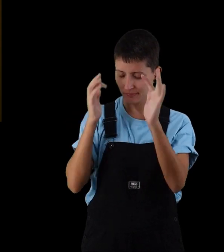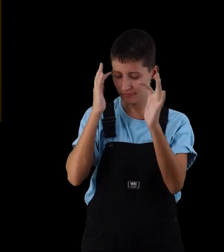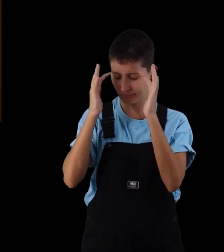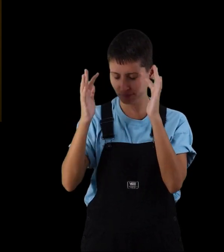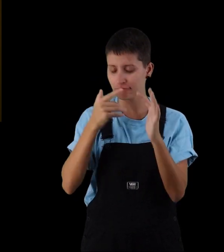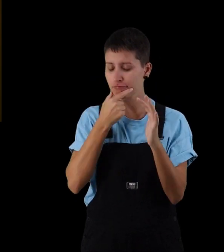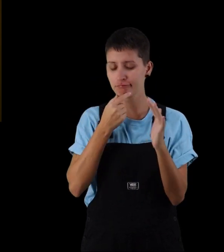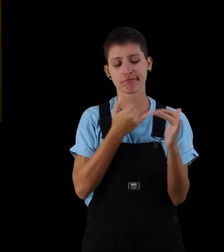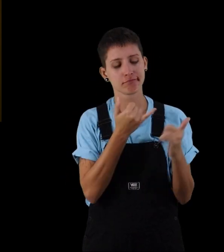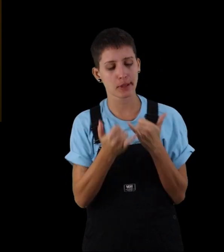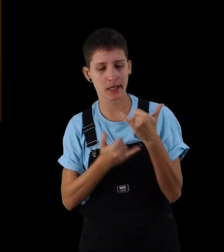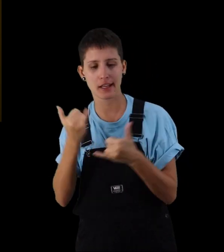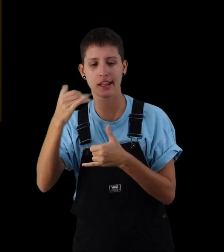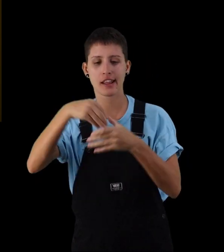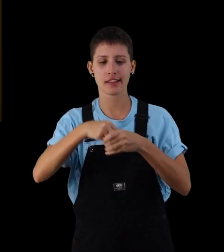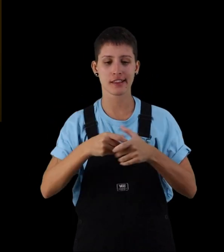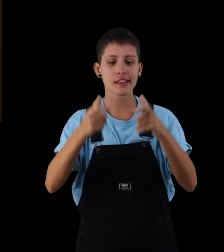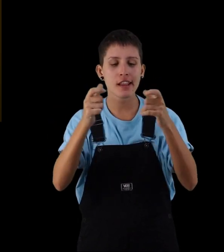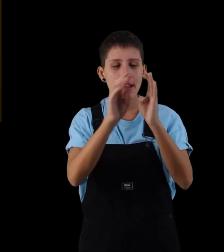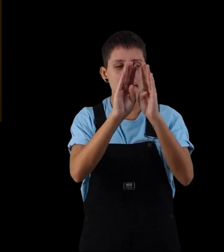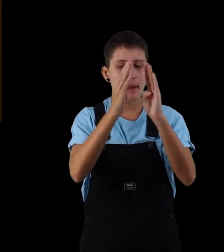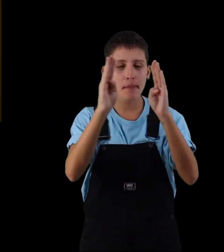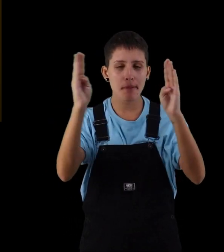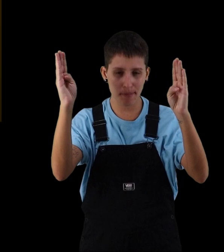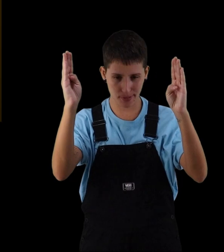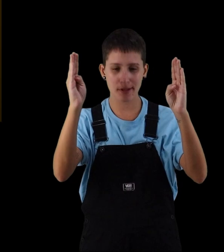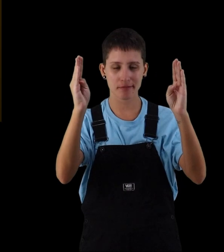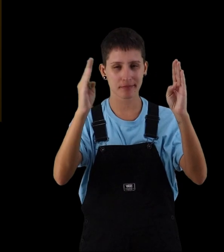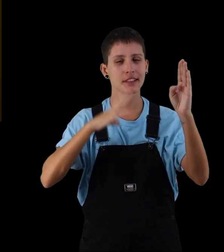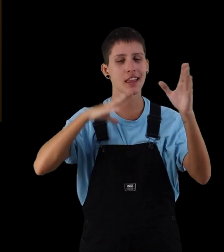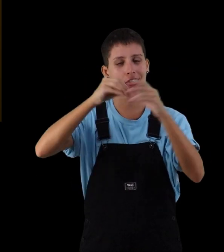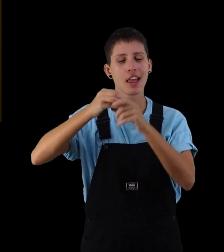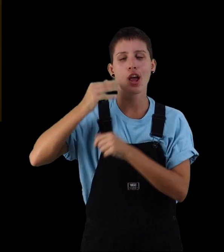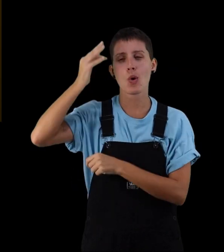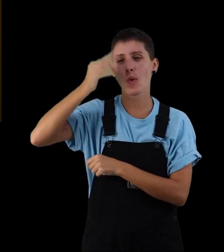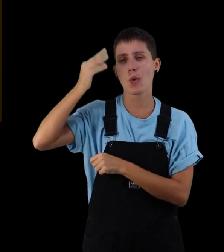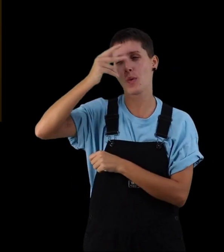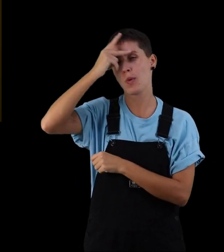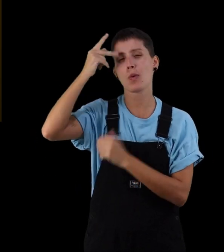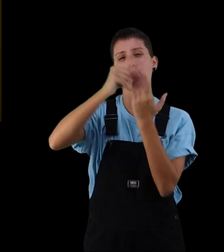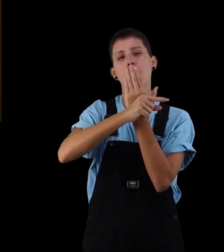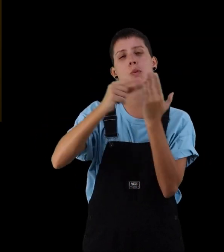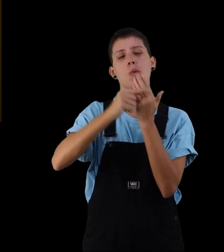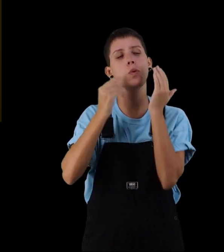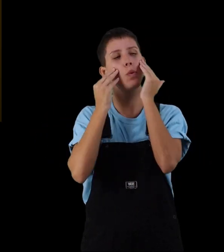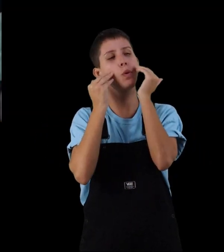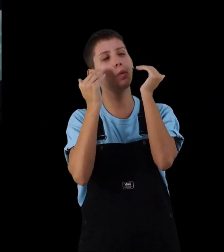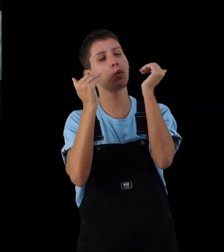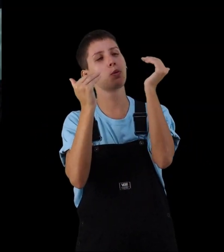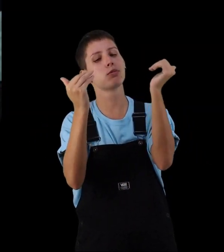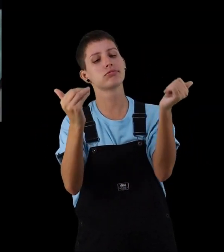violino sonho, Edino brincava na biblioteca, que o pai alimentava de grandes filósofos e